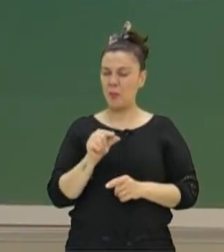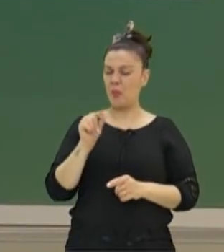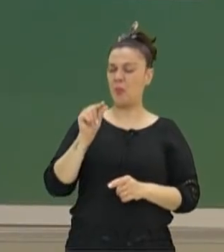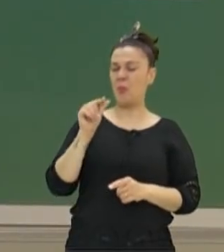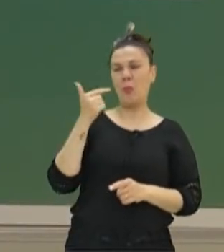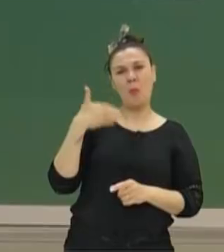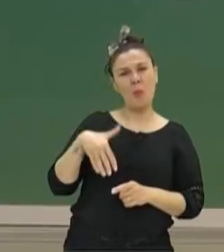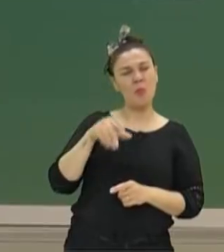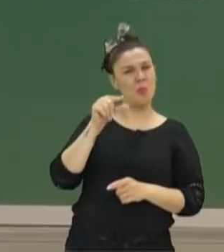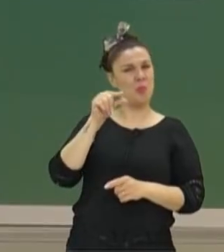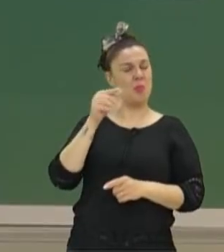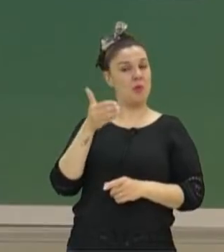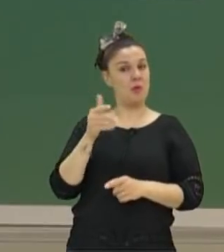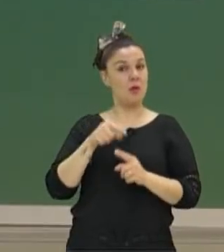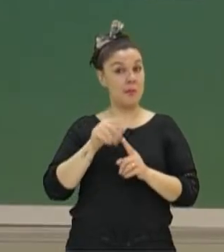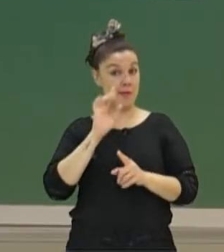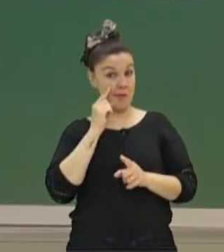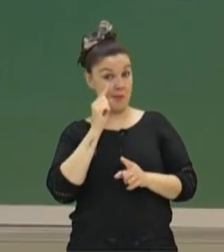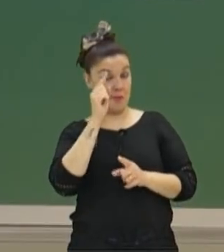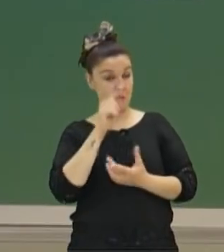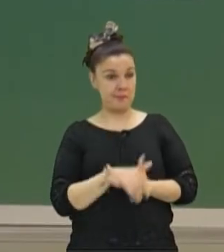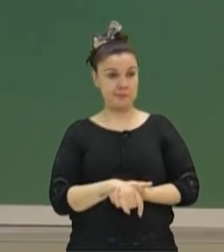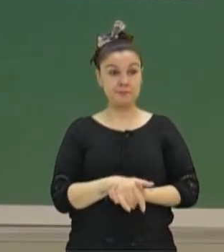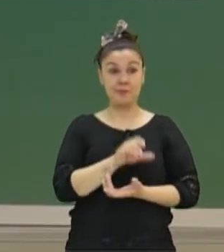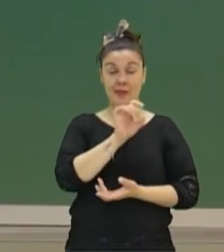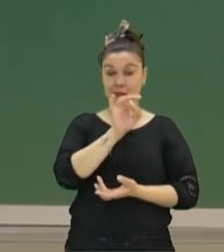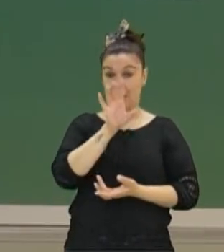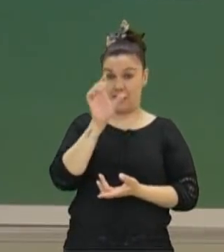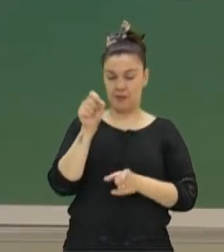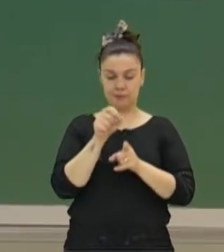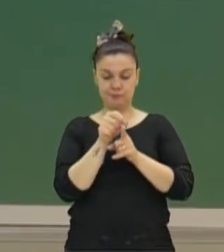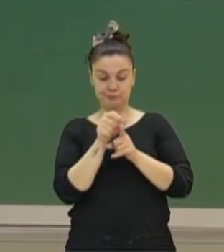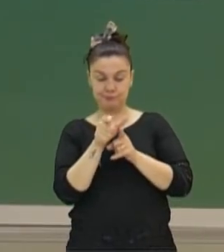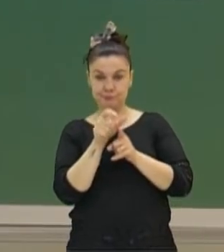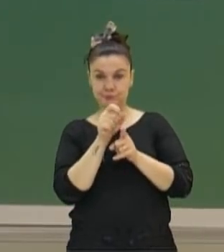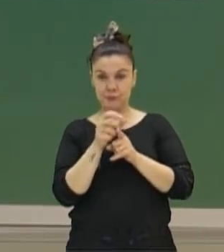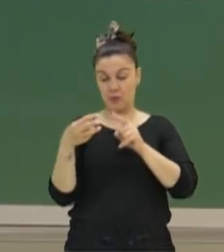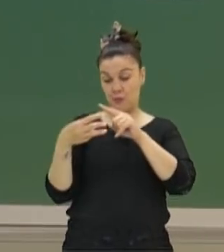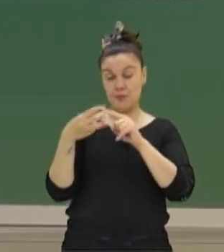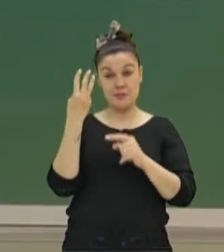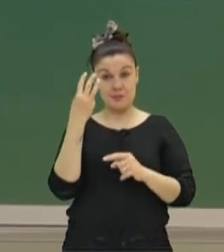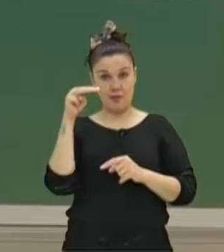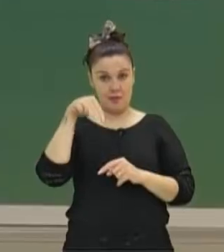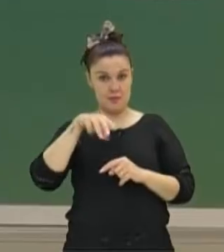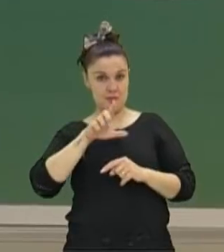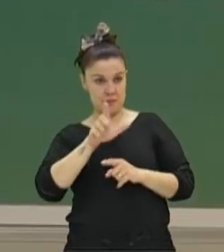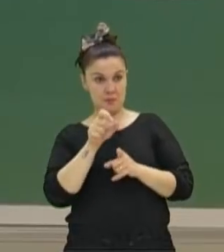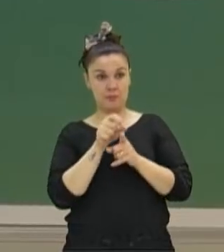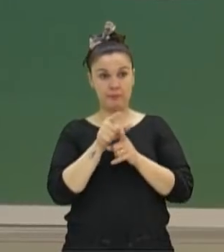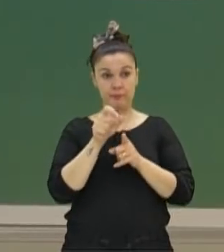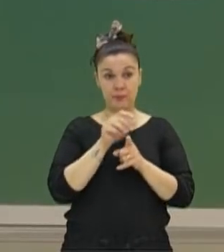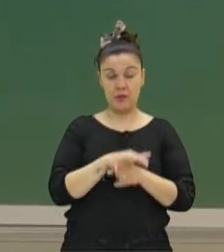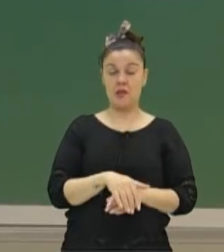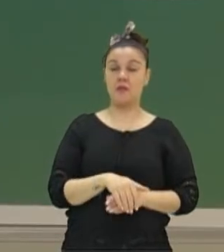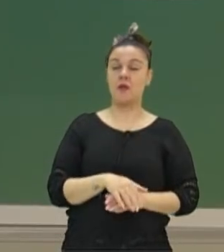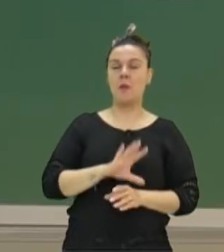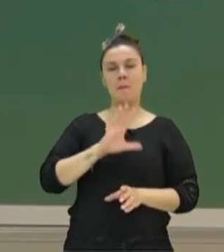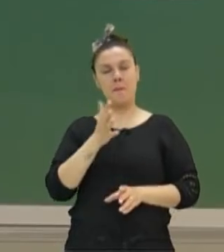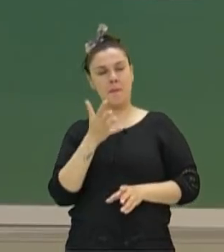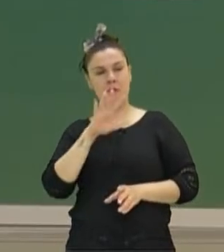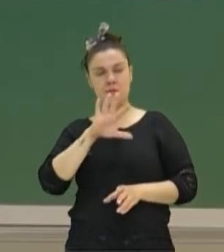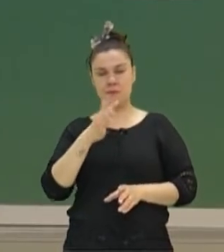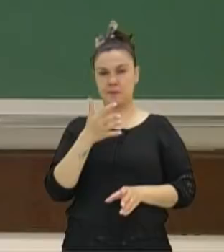pouco, 3 ml, mas olha só, em cada né, nesses 3 ml, aí, em cada ejaculada,